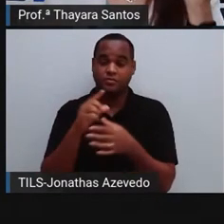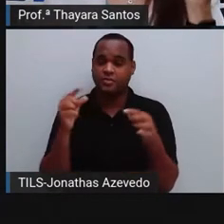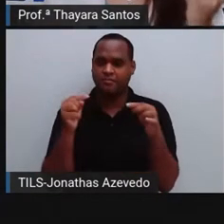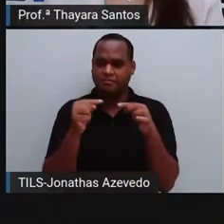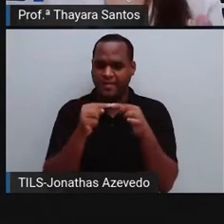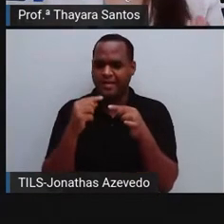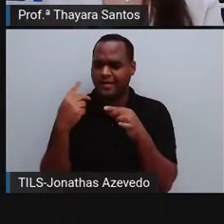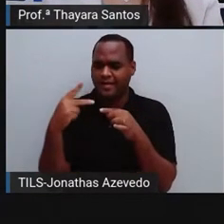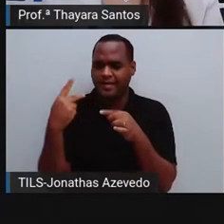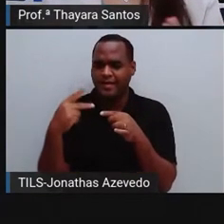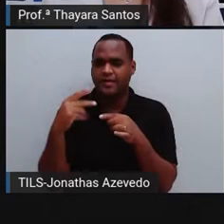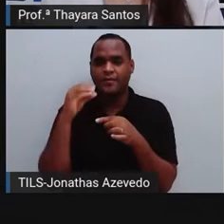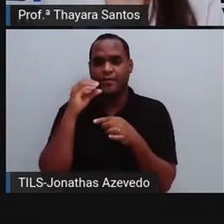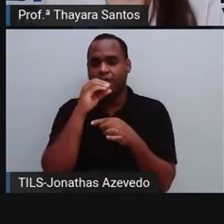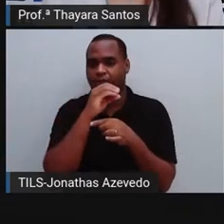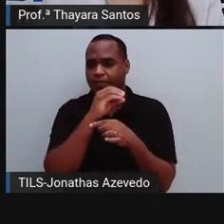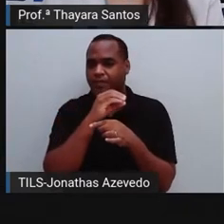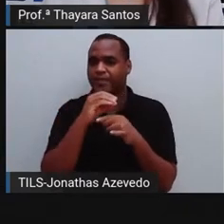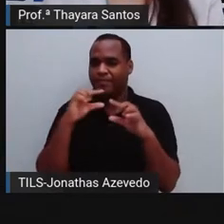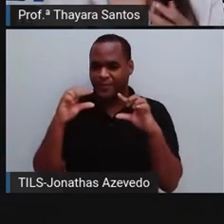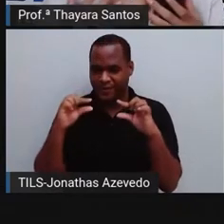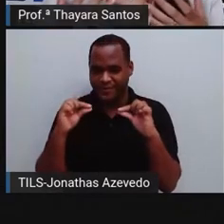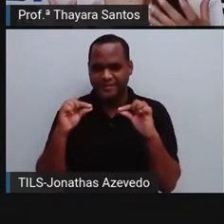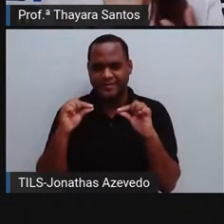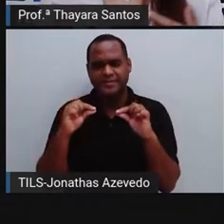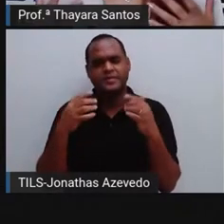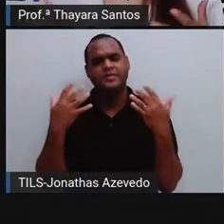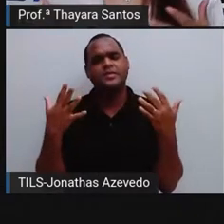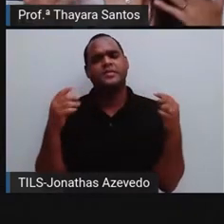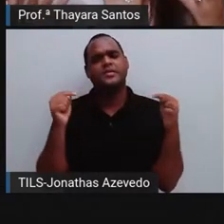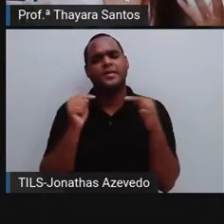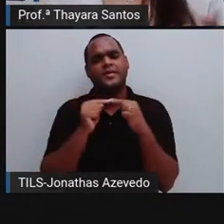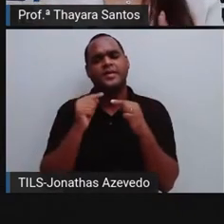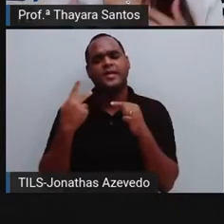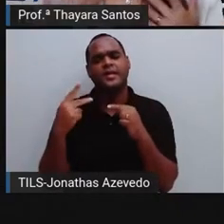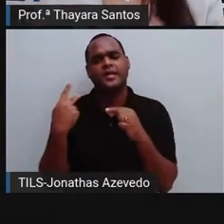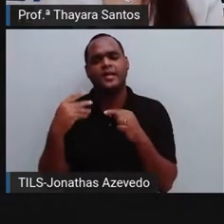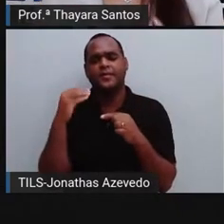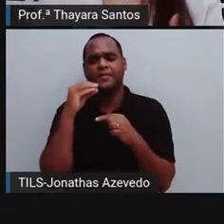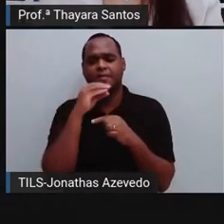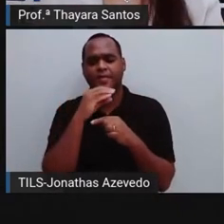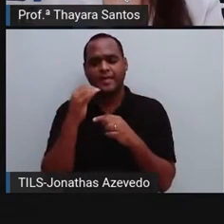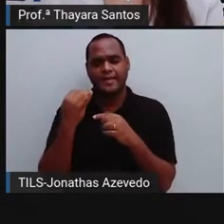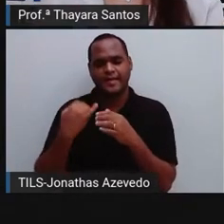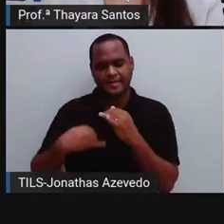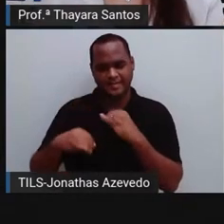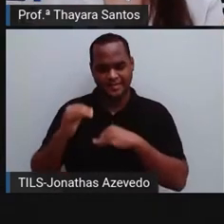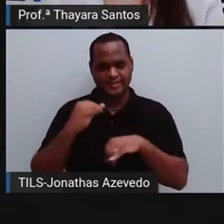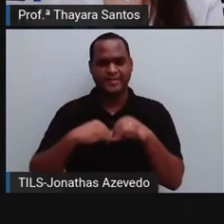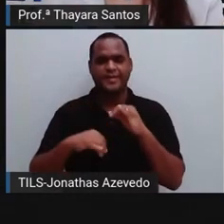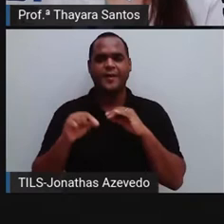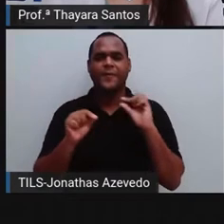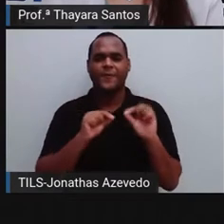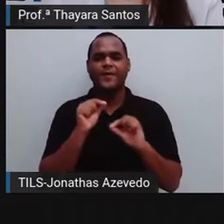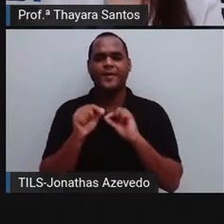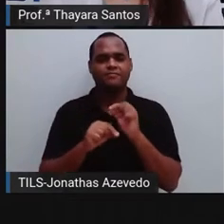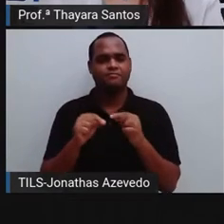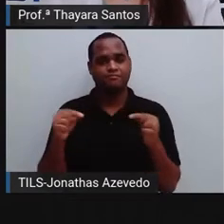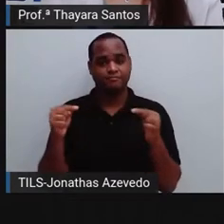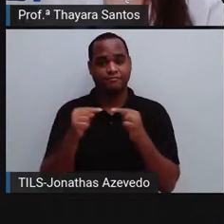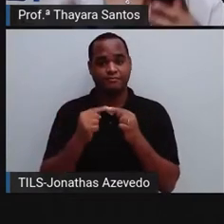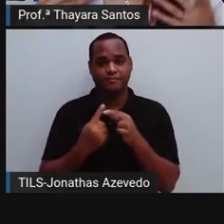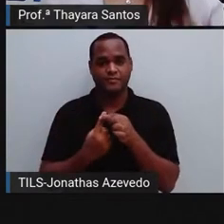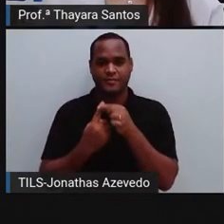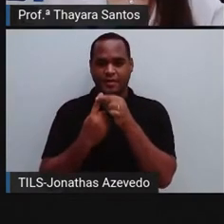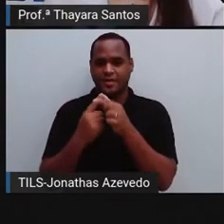que tem menos calor. E esse calor, né, essa energia, geralmente ele é medido numa unidade que a gente